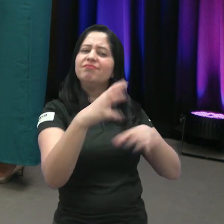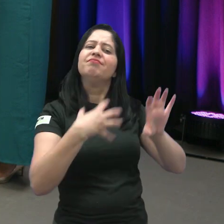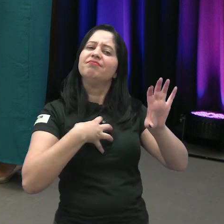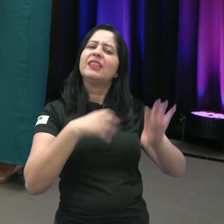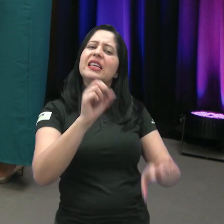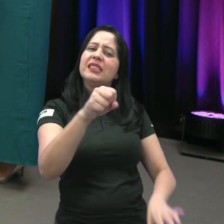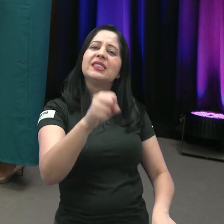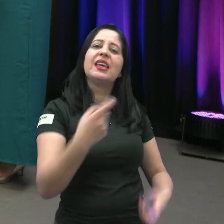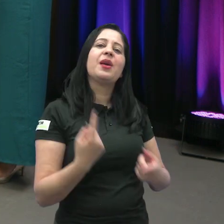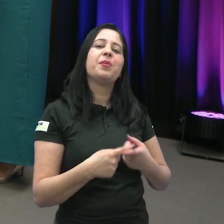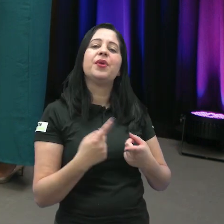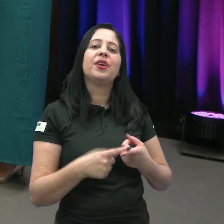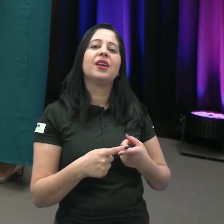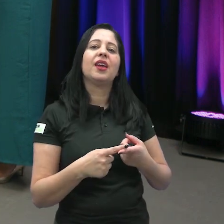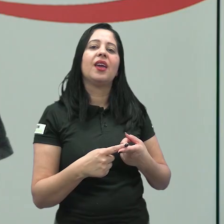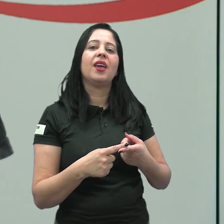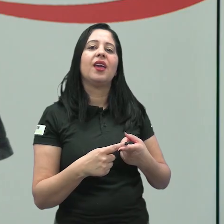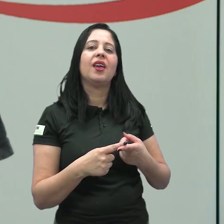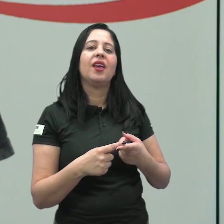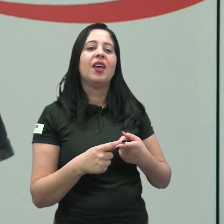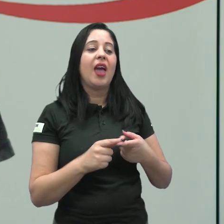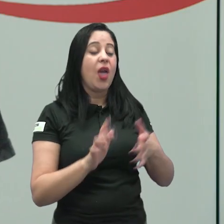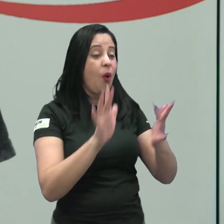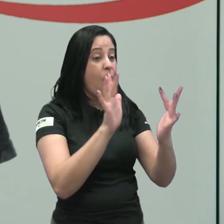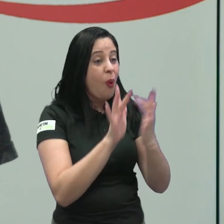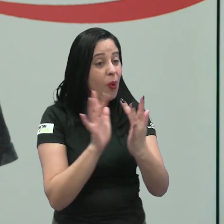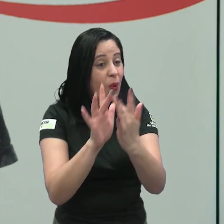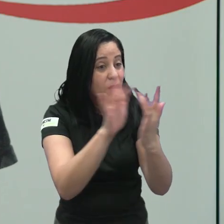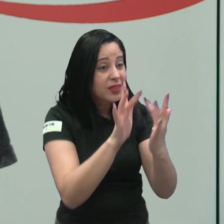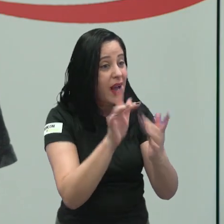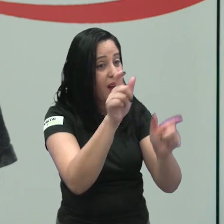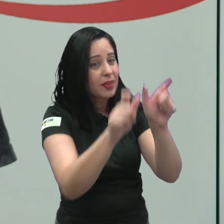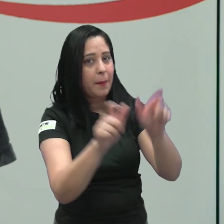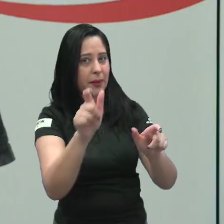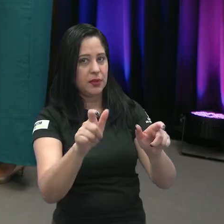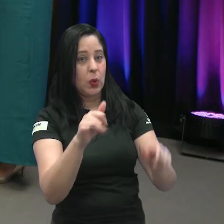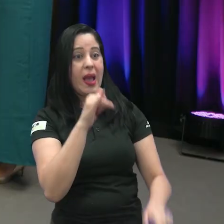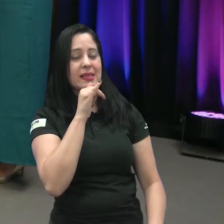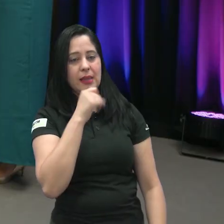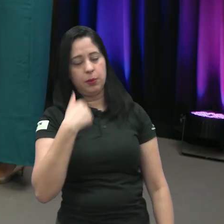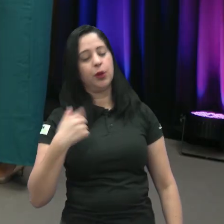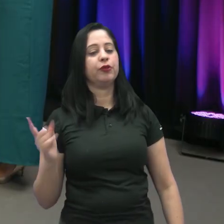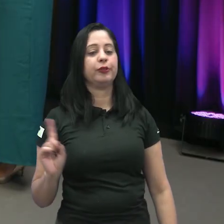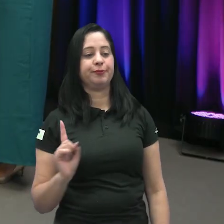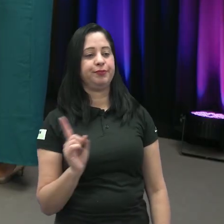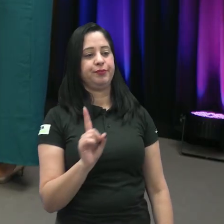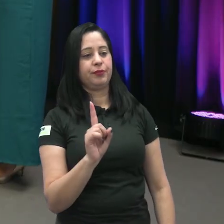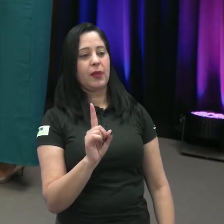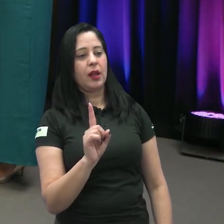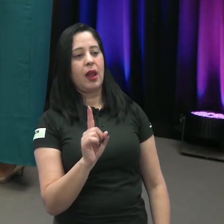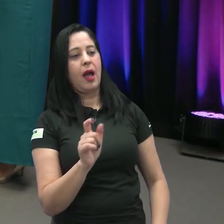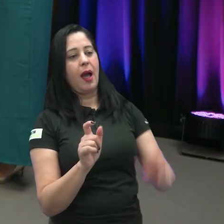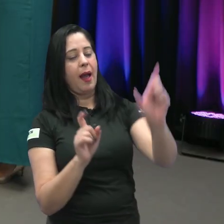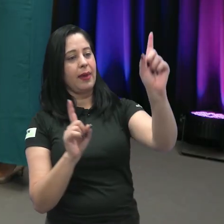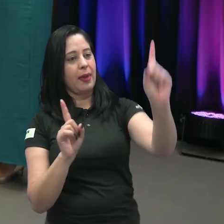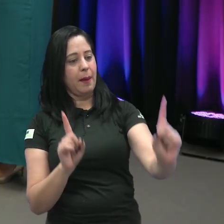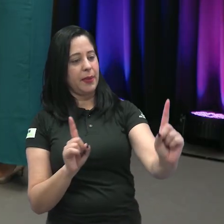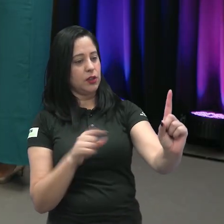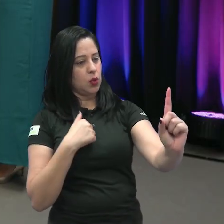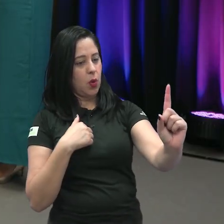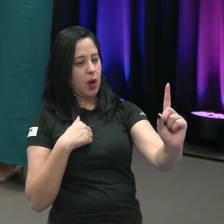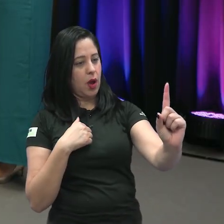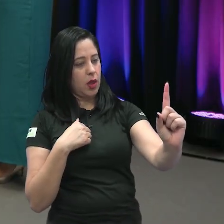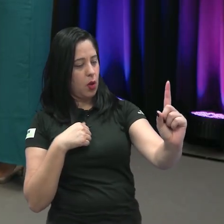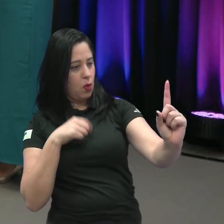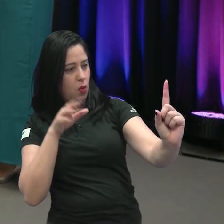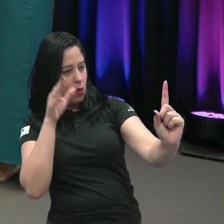empatia, assim, porque você meio que se conecta com as pessoas, né? Quando eu vou fazer a caricatura de alguém ao vivo, eu sento,